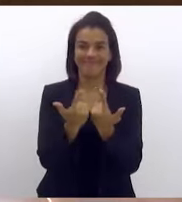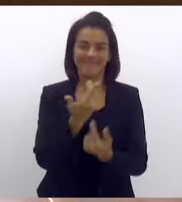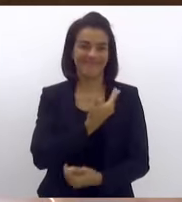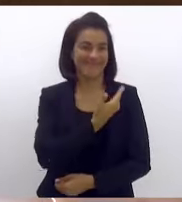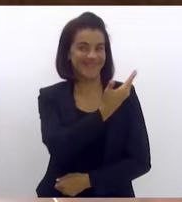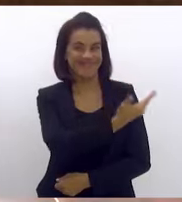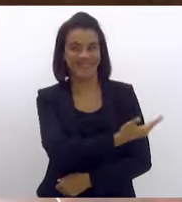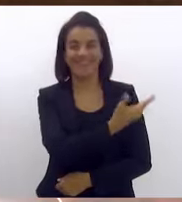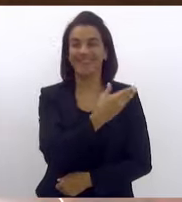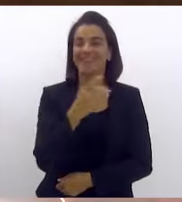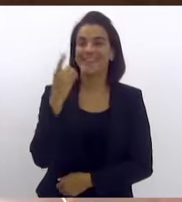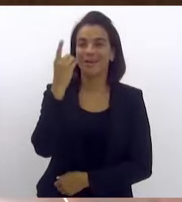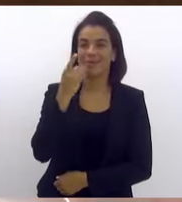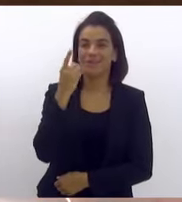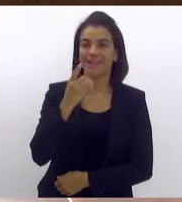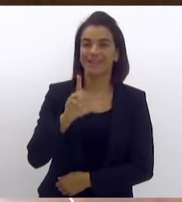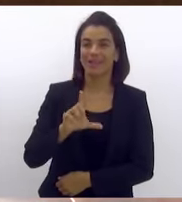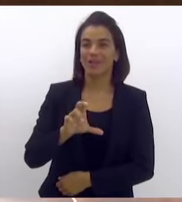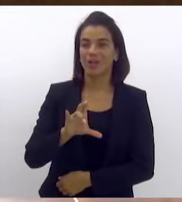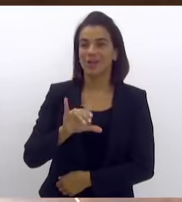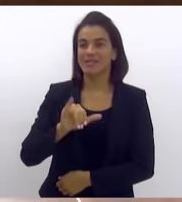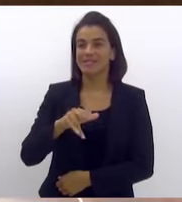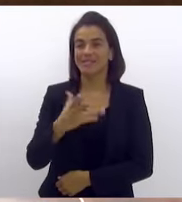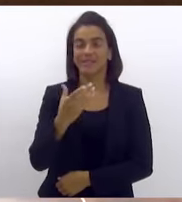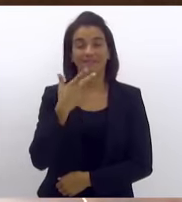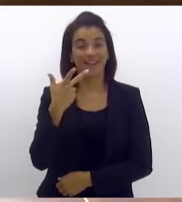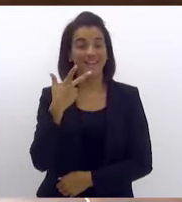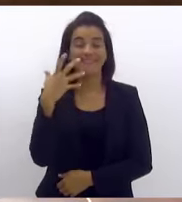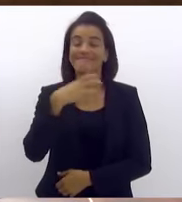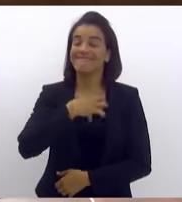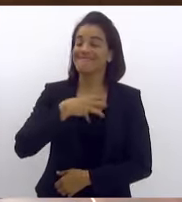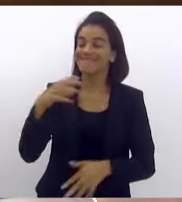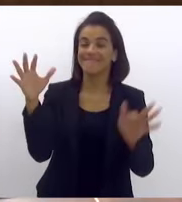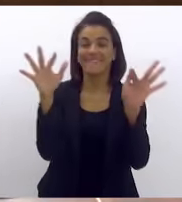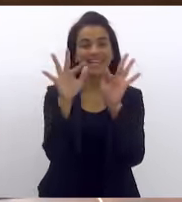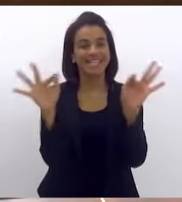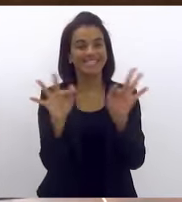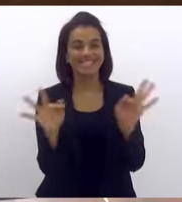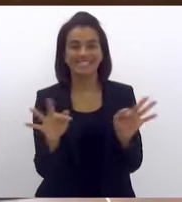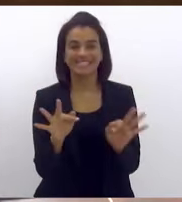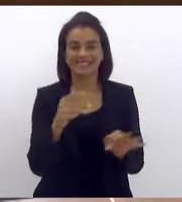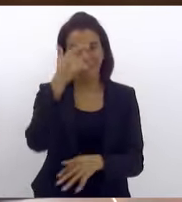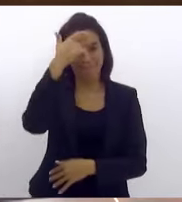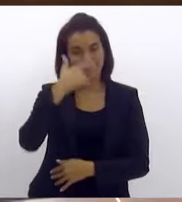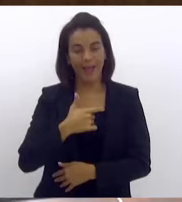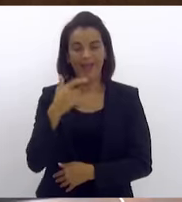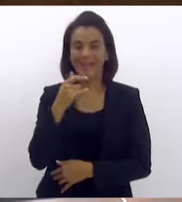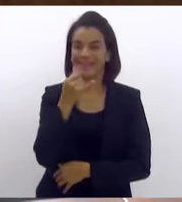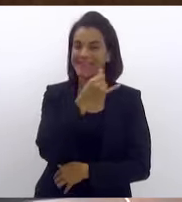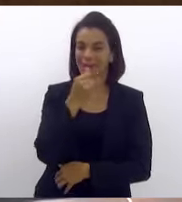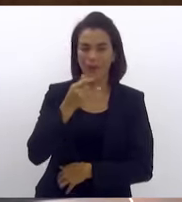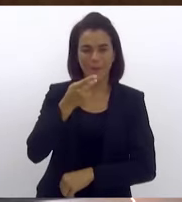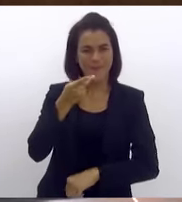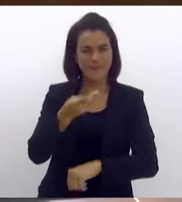lado. Agradecer a Vossa Excelência. Dizer da felicidade de ser tricolor, nesse título